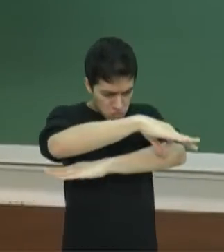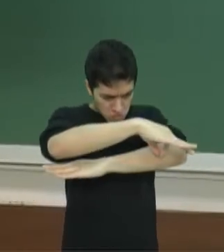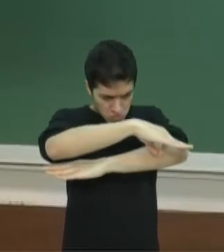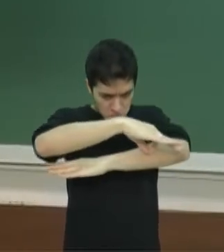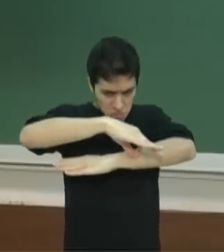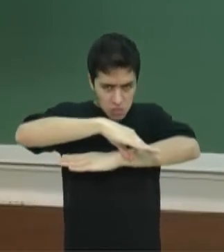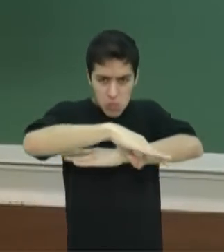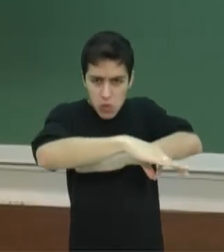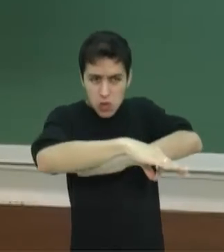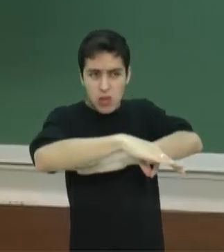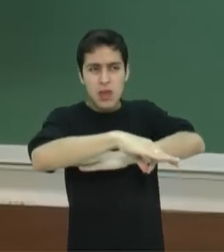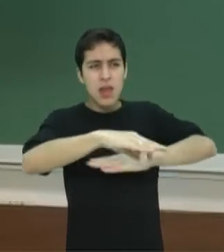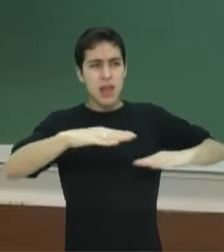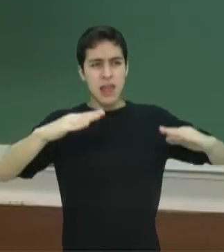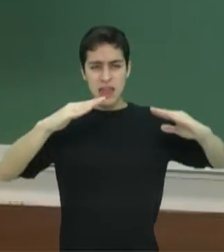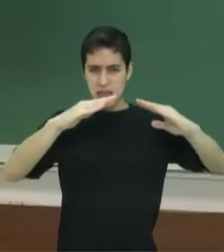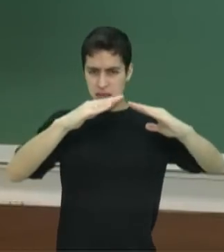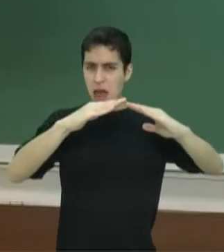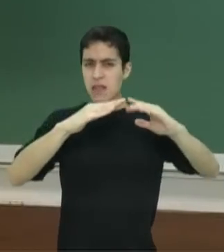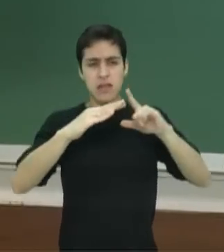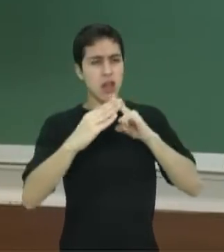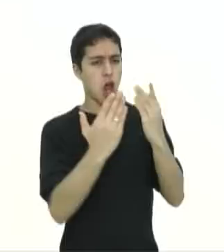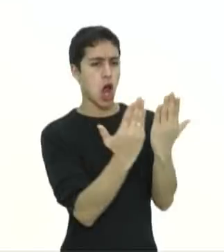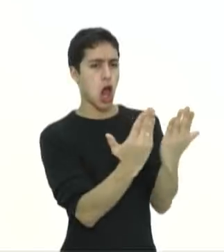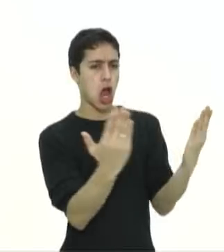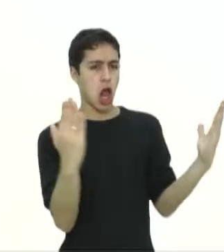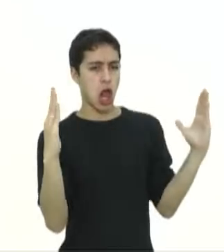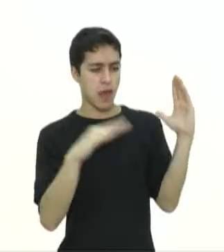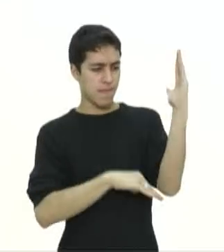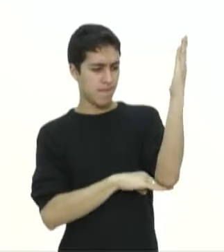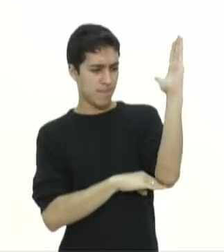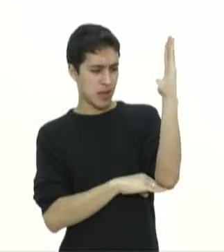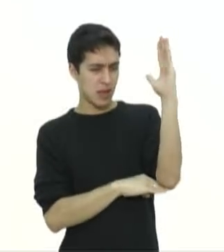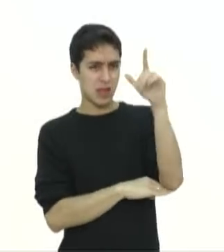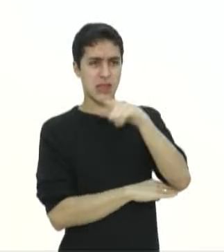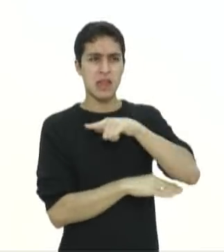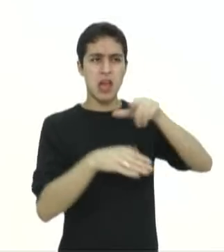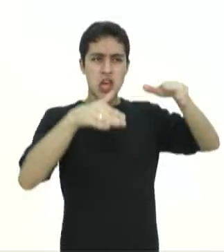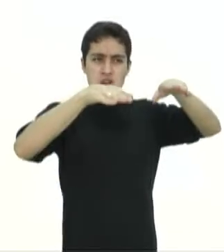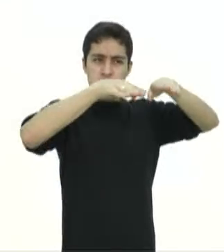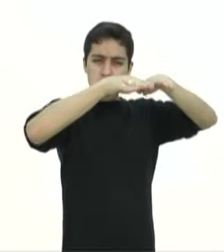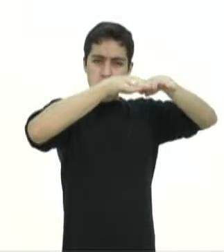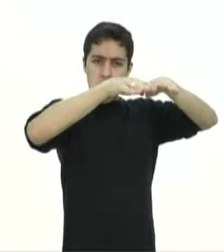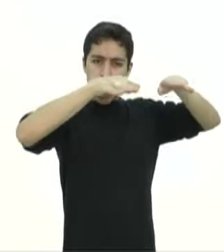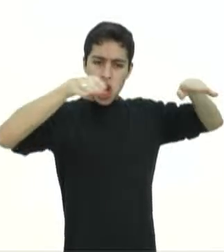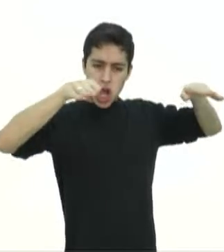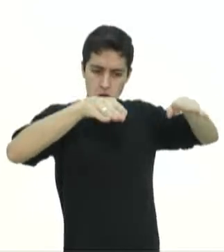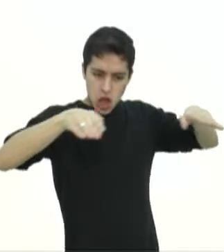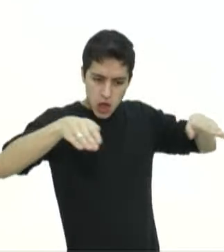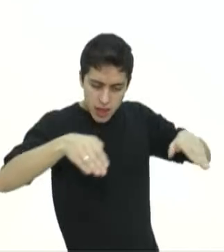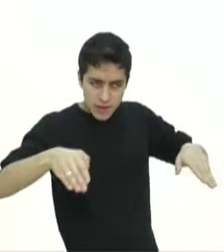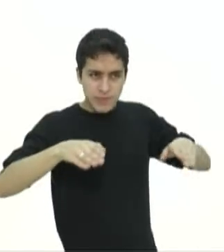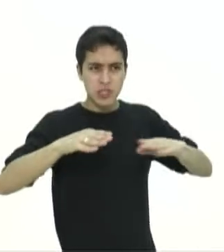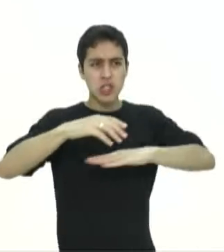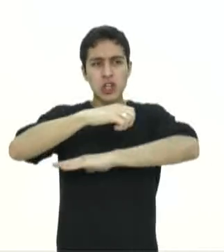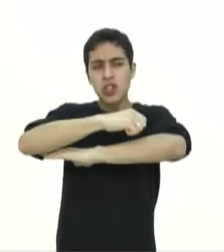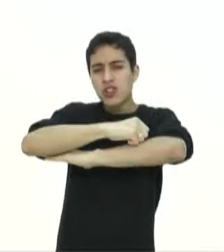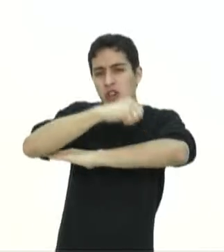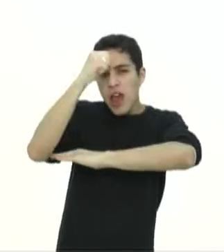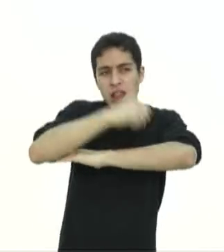que a casa tenha madeira, tem as telhas ali, as janelas, as